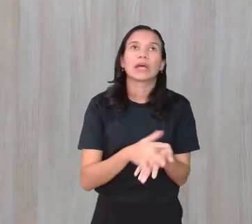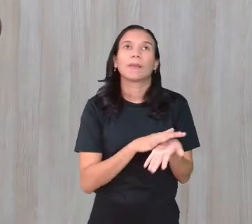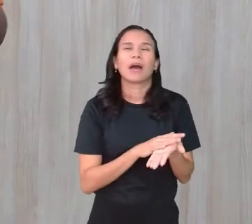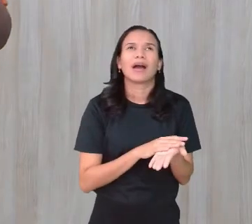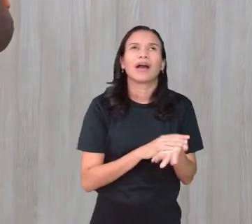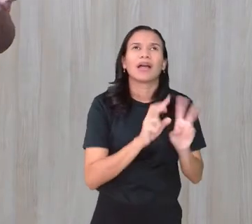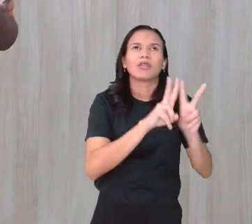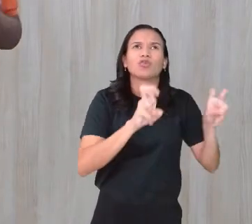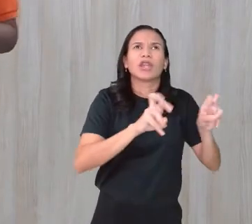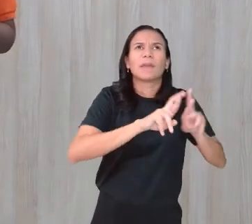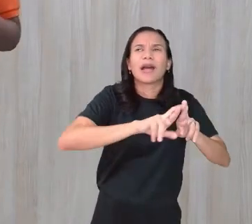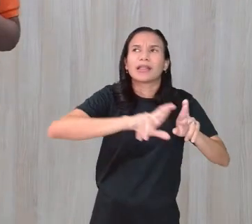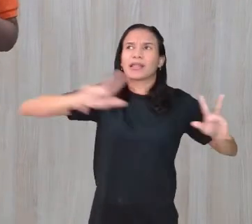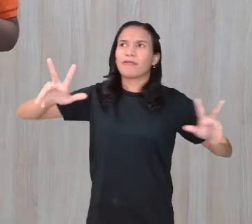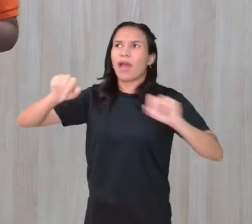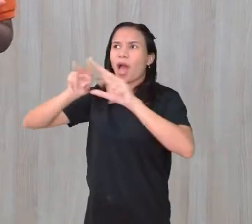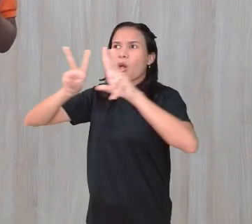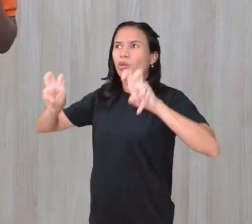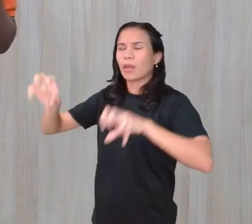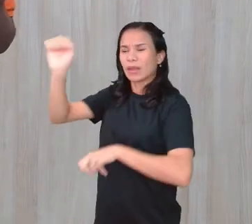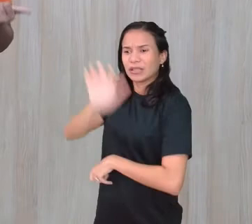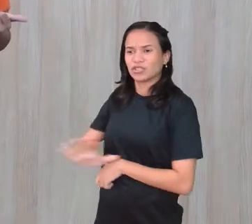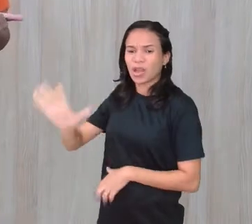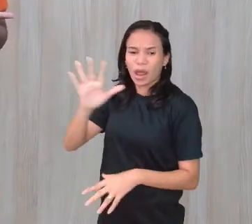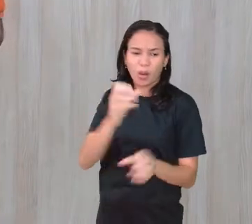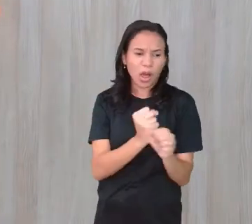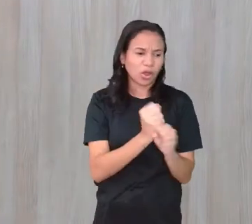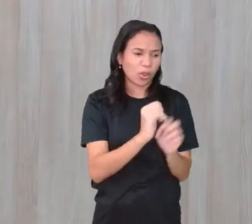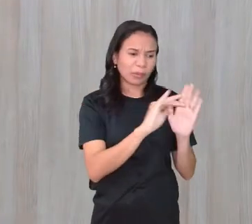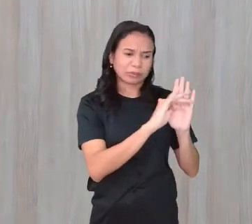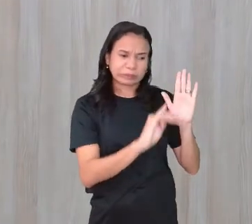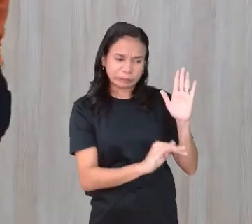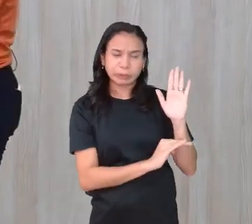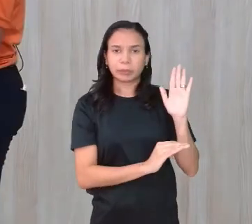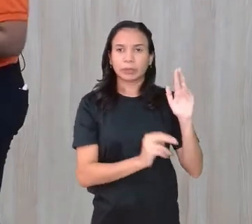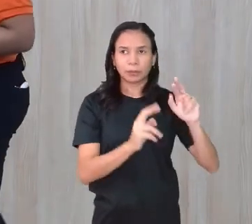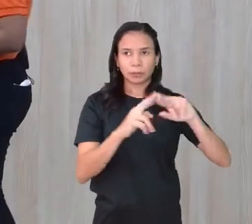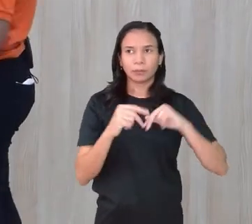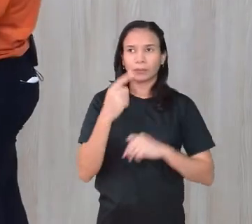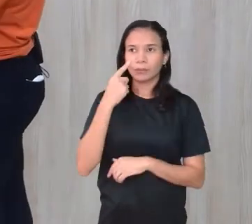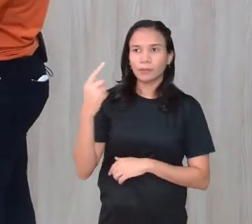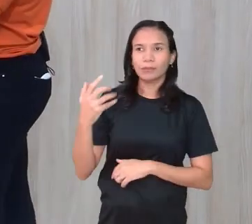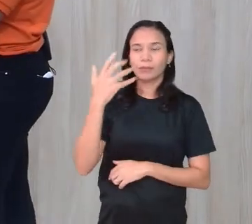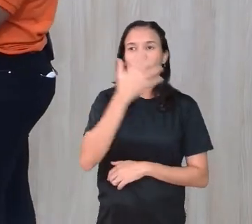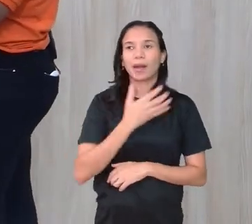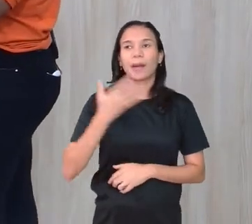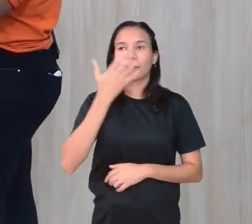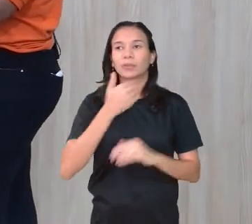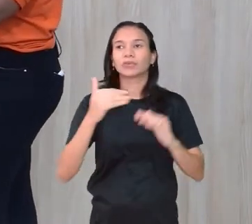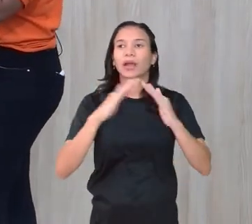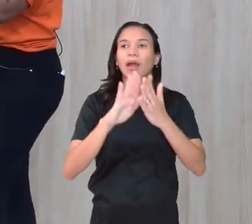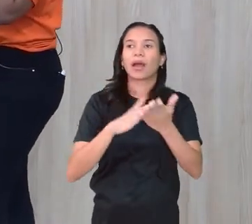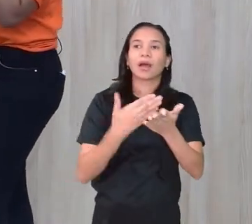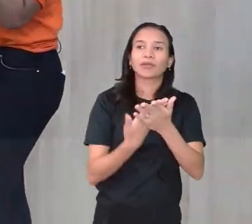tema, já é um motivo para que a nota baixe, tá certo? E é através dessa música que a